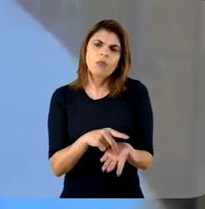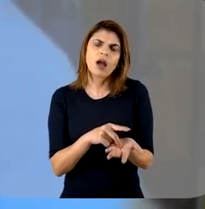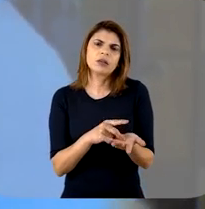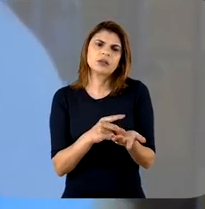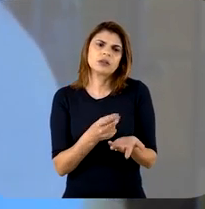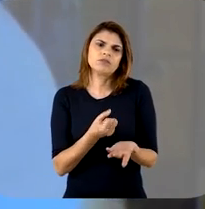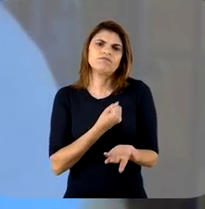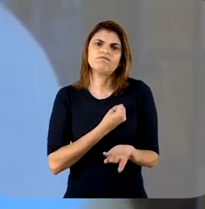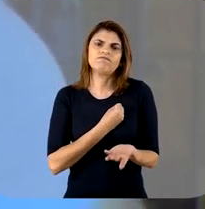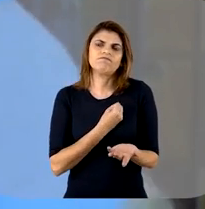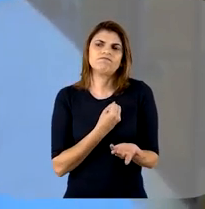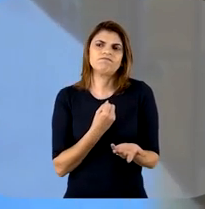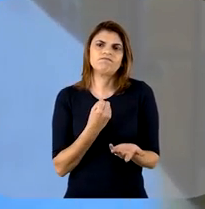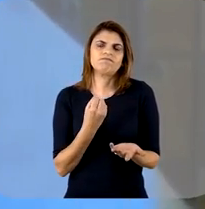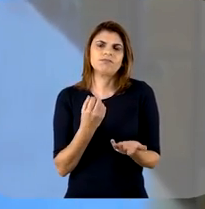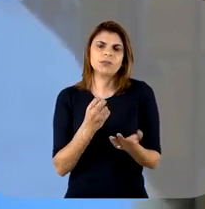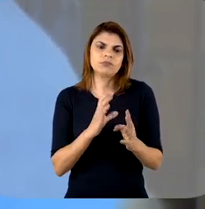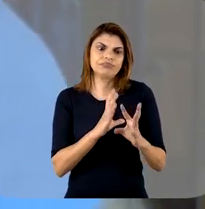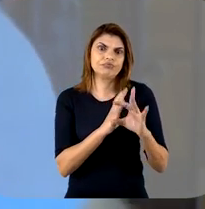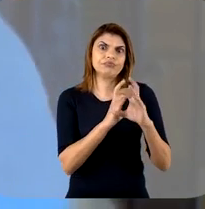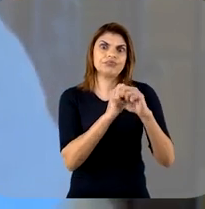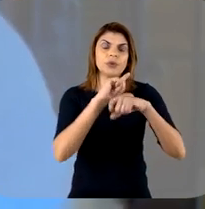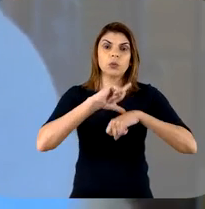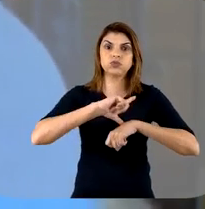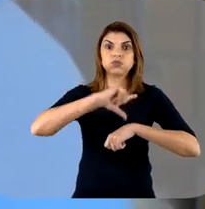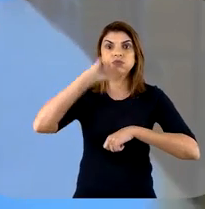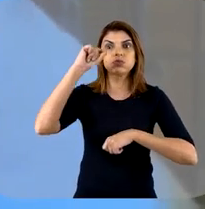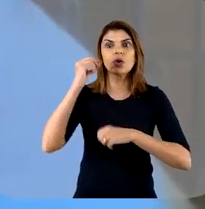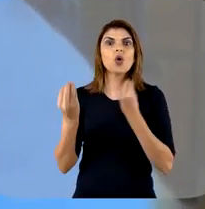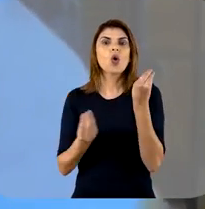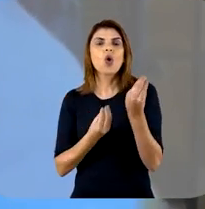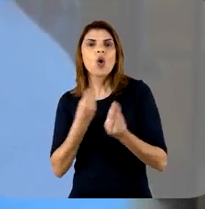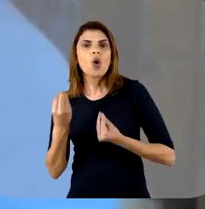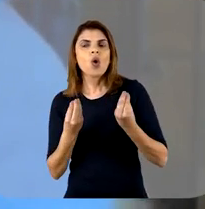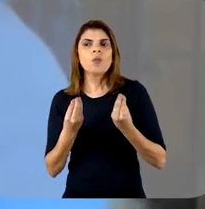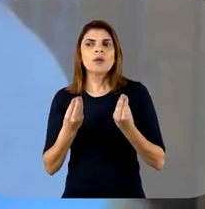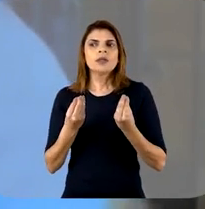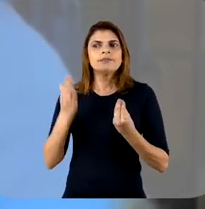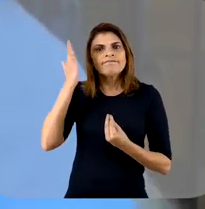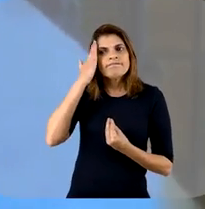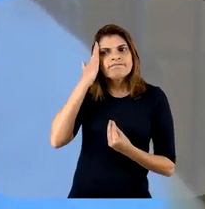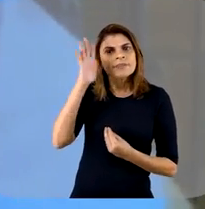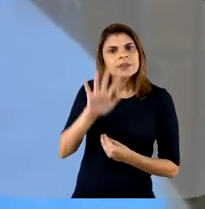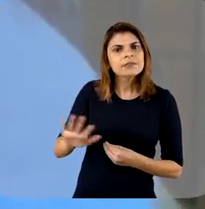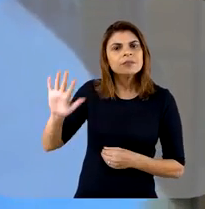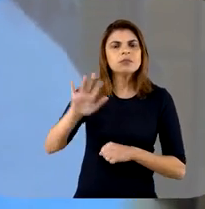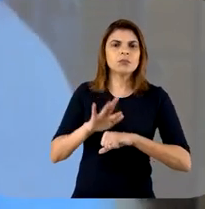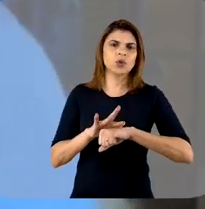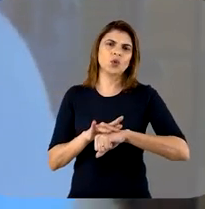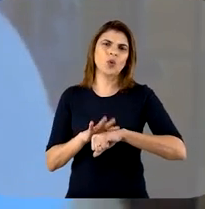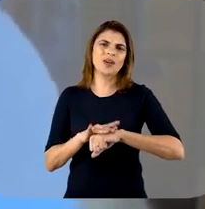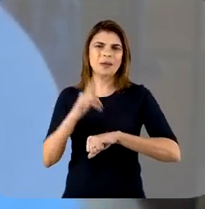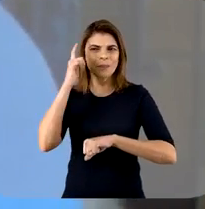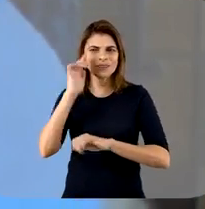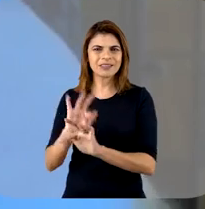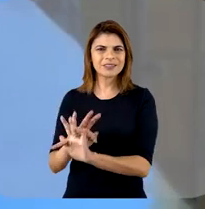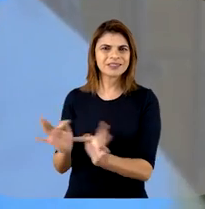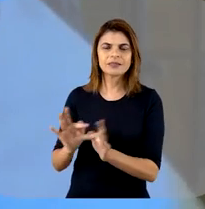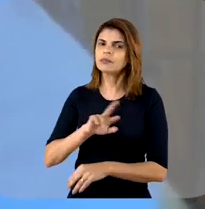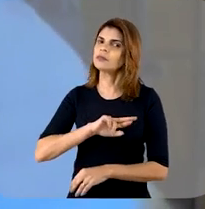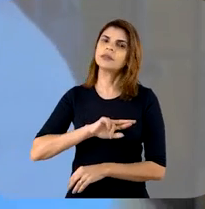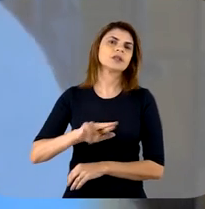ultrapassam, né, as expectativas, né, de uma doença, né,